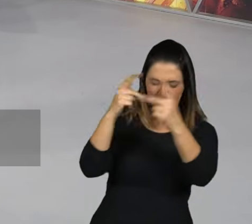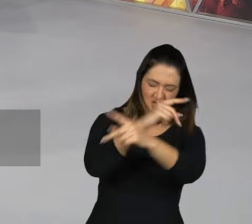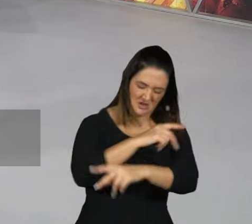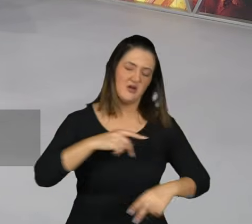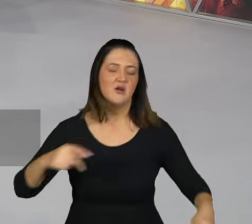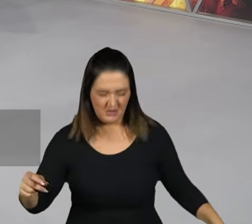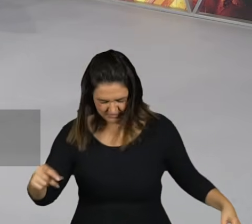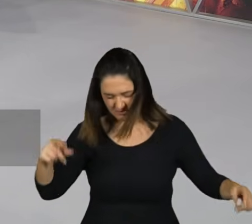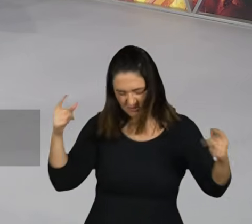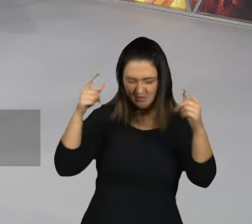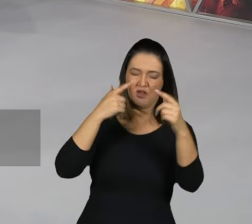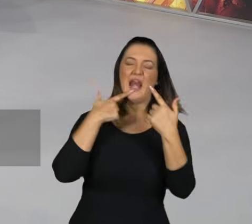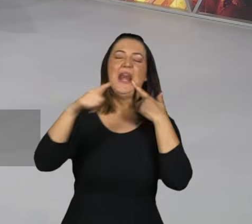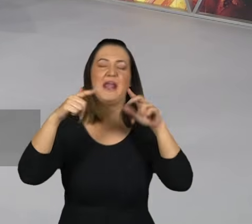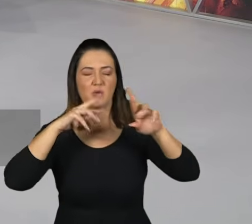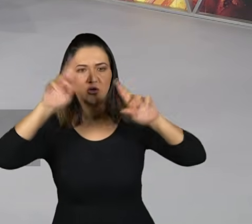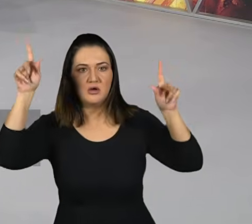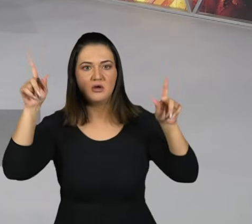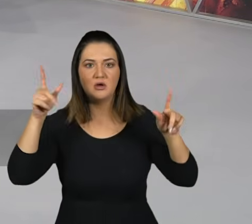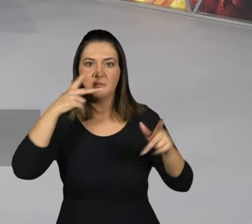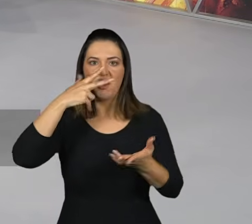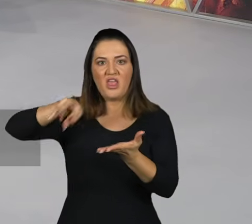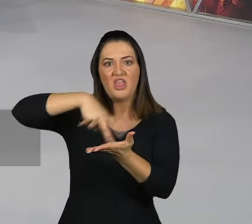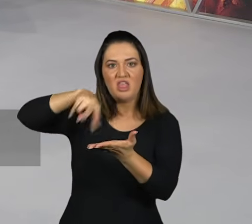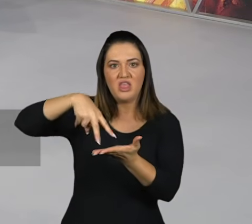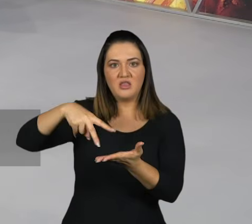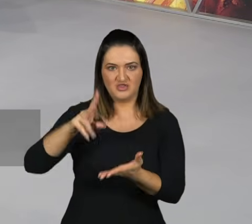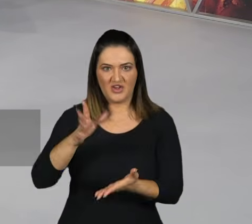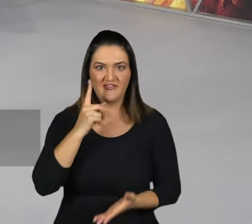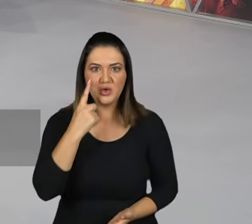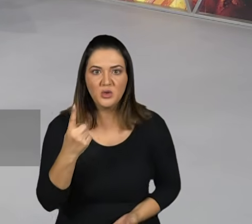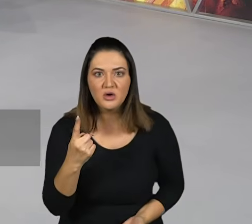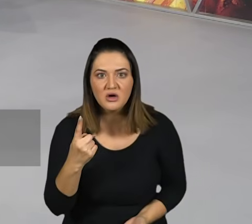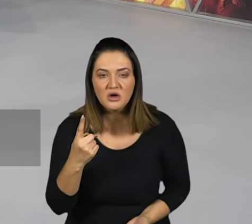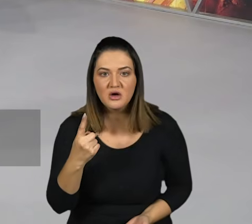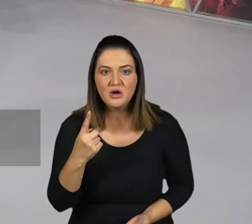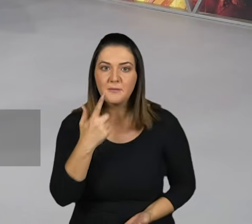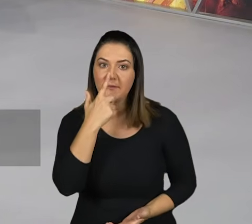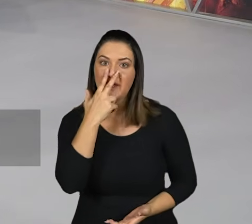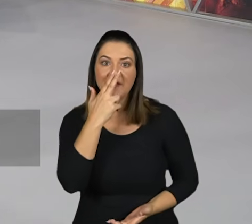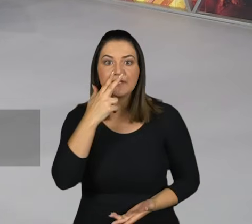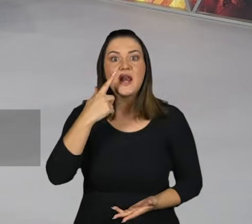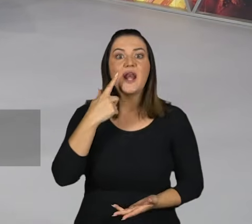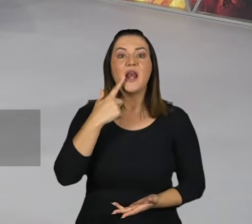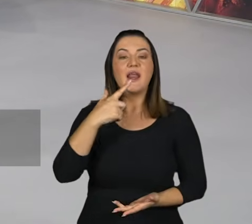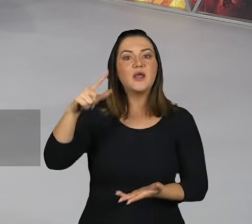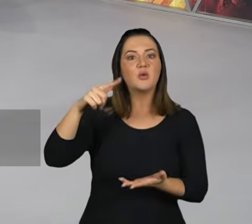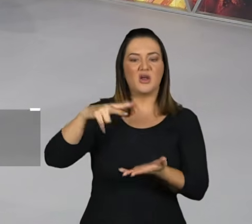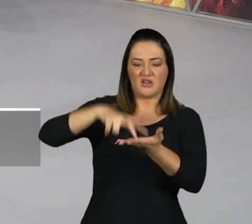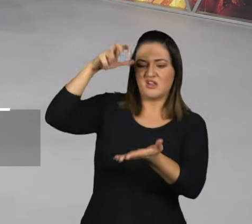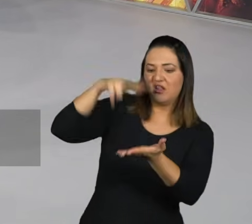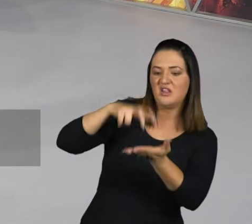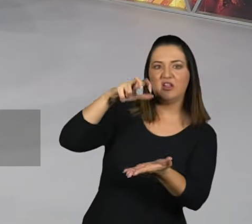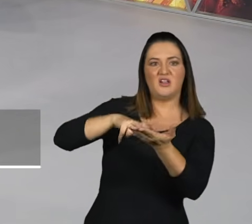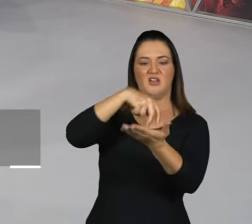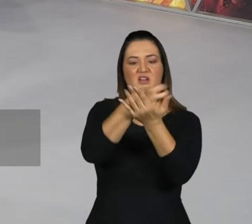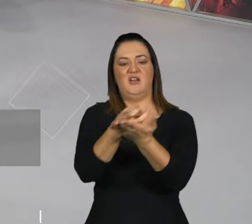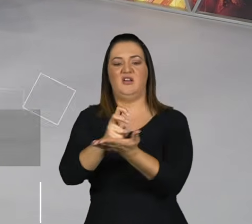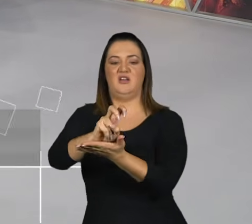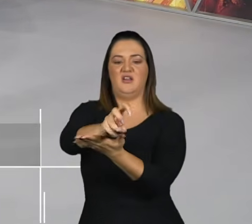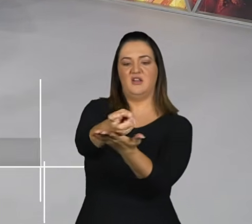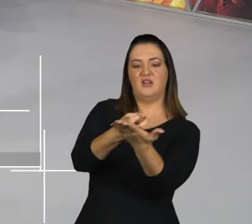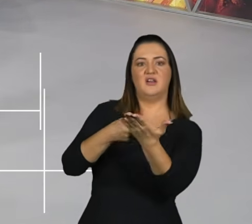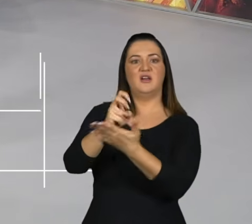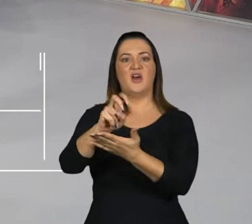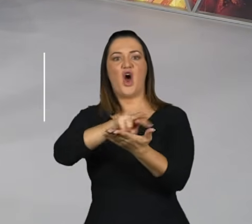contexto onde as pessoas começam a falar línguas estranhas, e as pessoas pulam, gritam, se jogam no